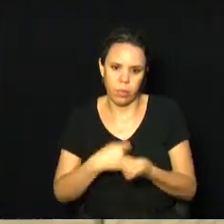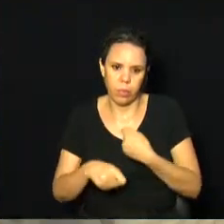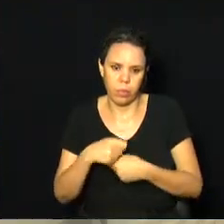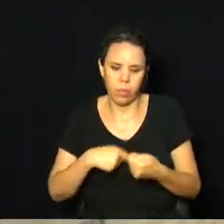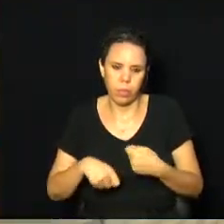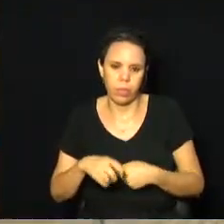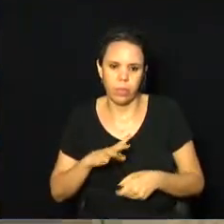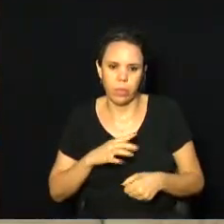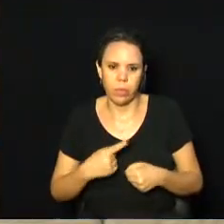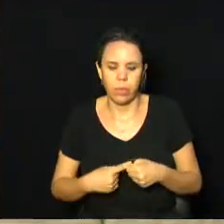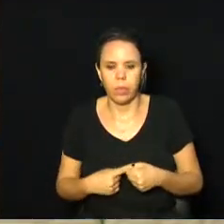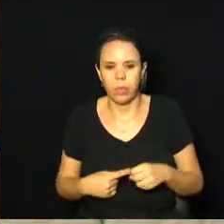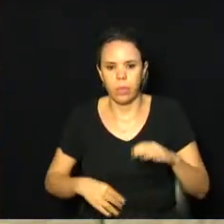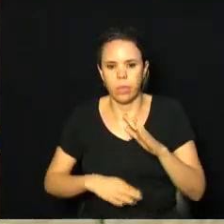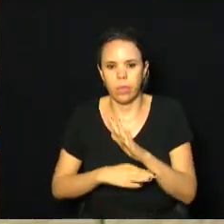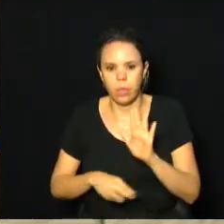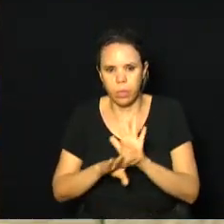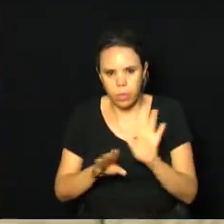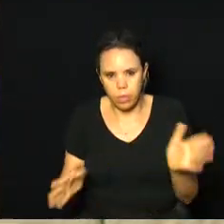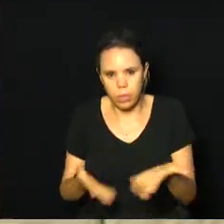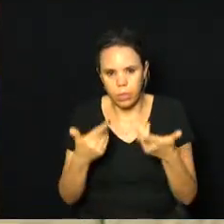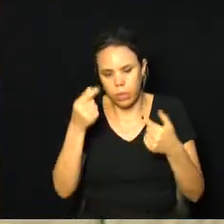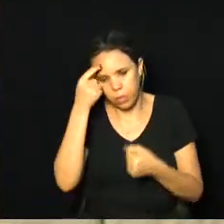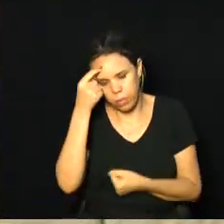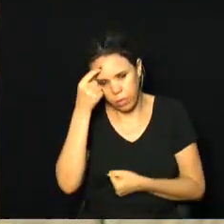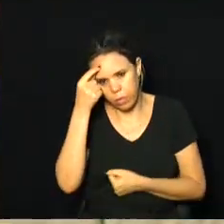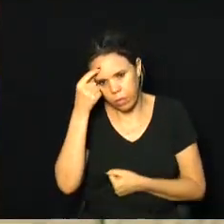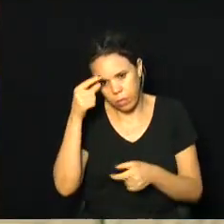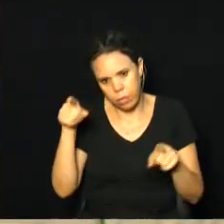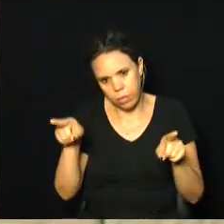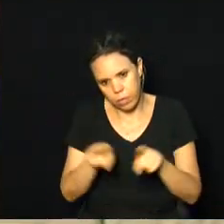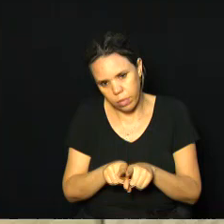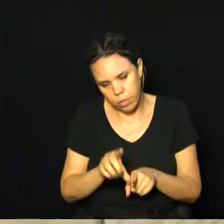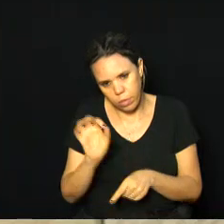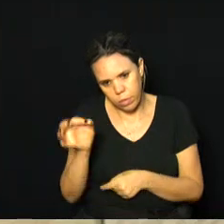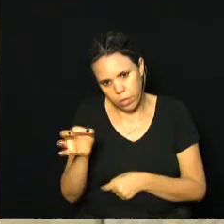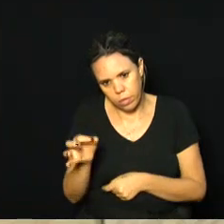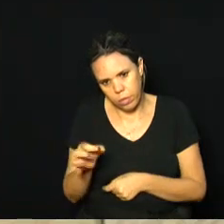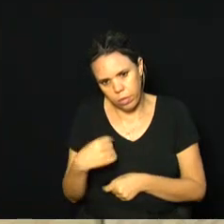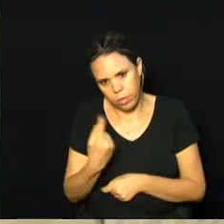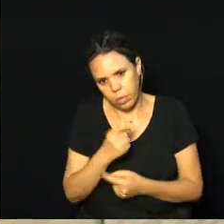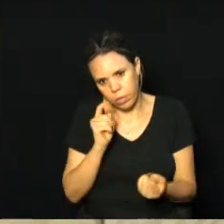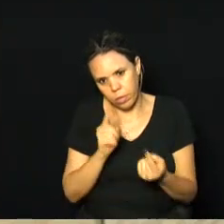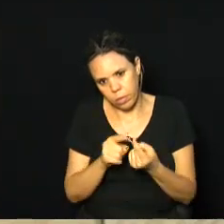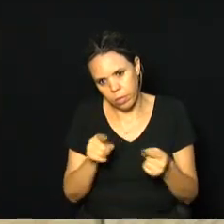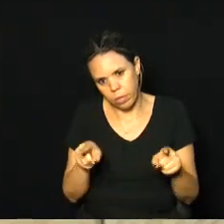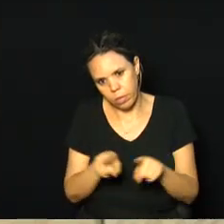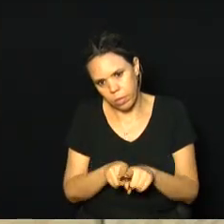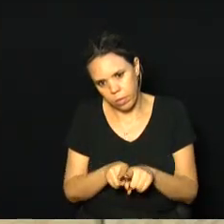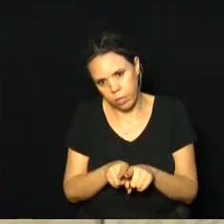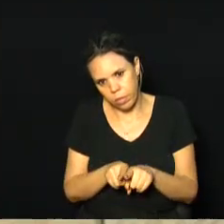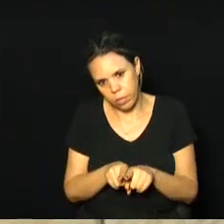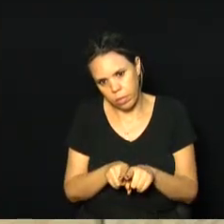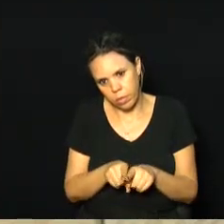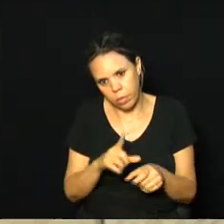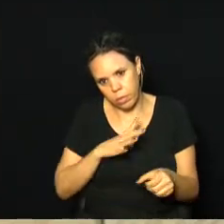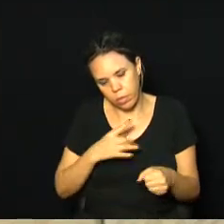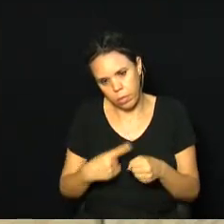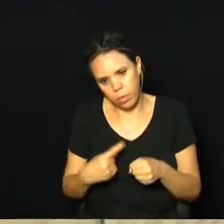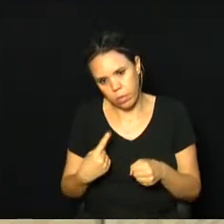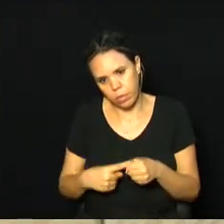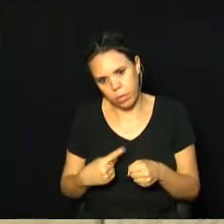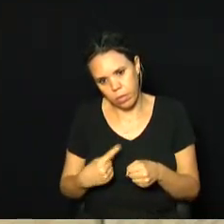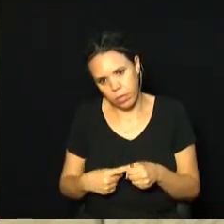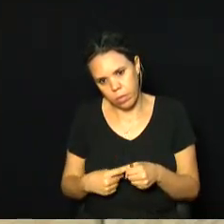nosso município. É a Câmara aí promovendo a conscientização também. Com certeza, esse é o nosso objetivo também, né? Nós moramos num município que